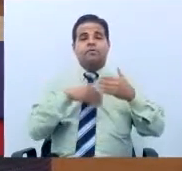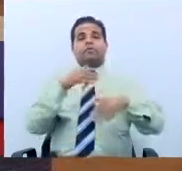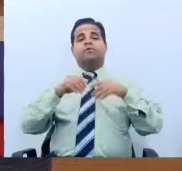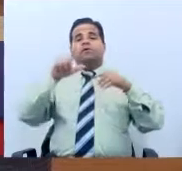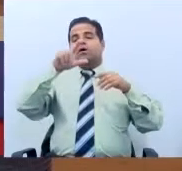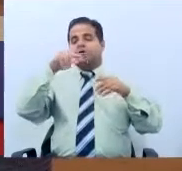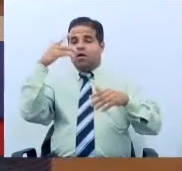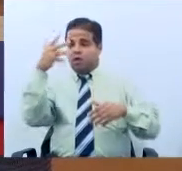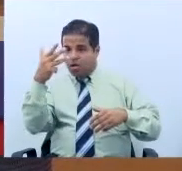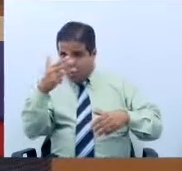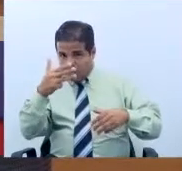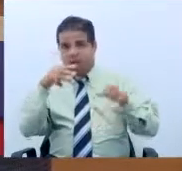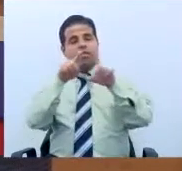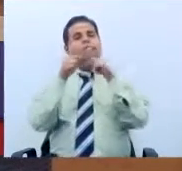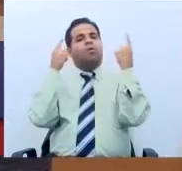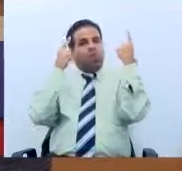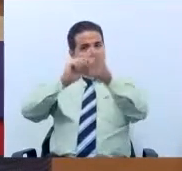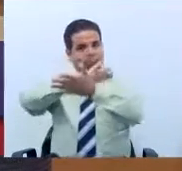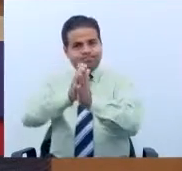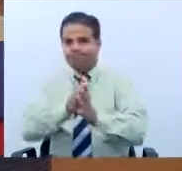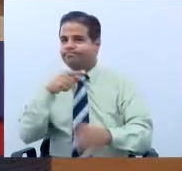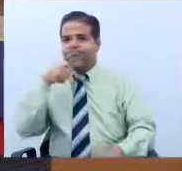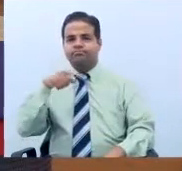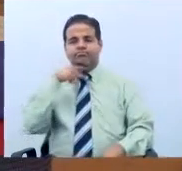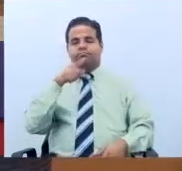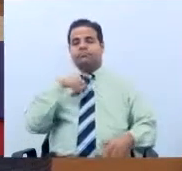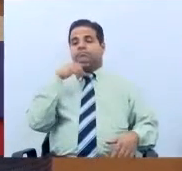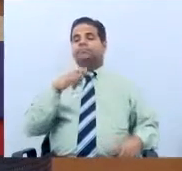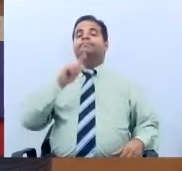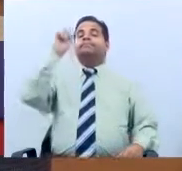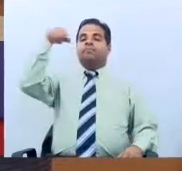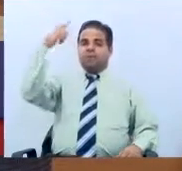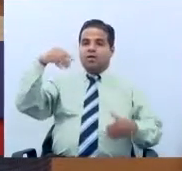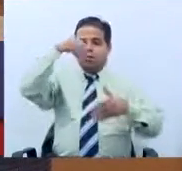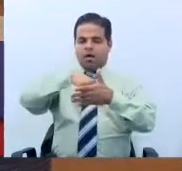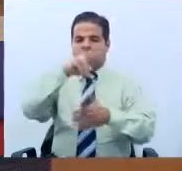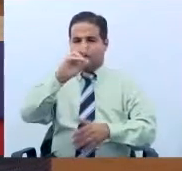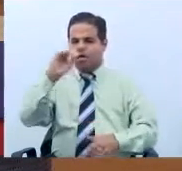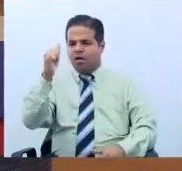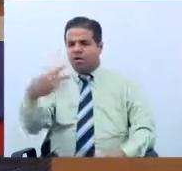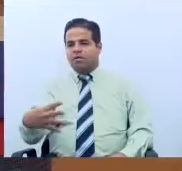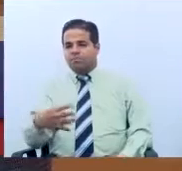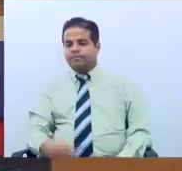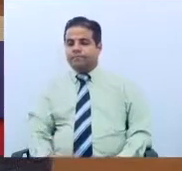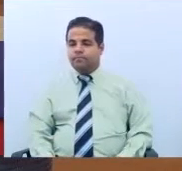não conseguiu. E pós-eleição de 2014,